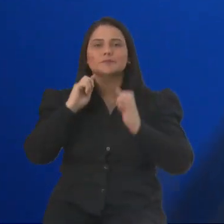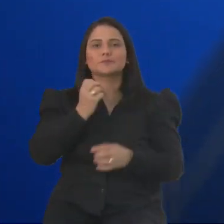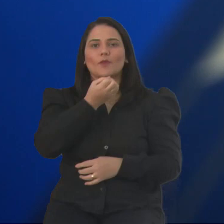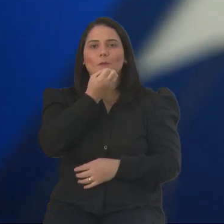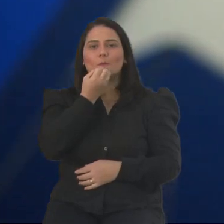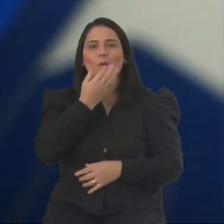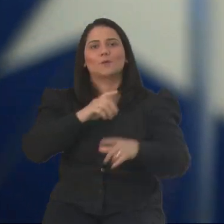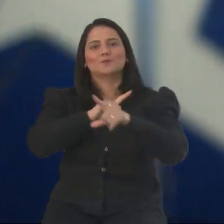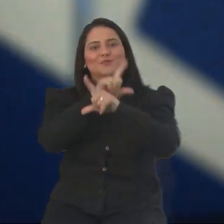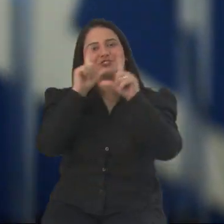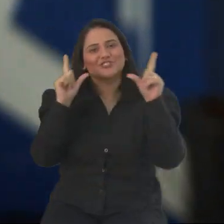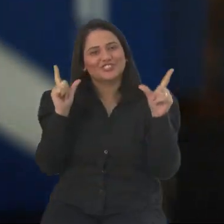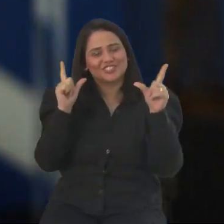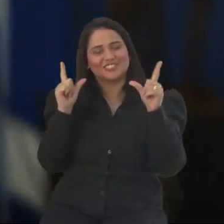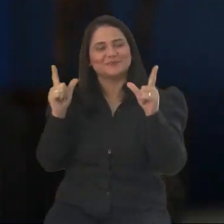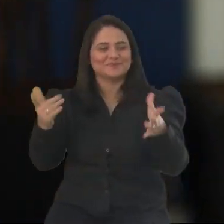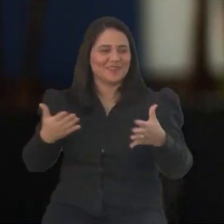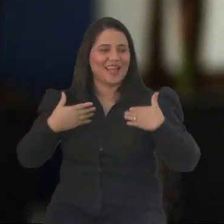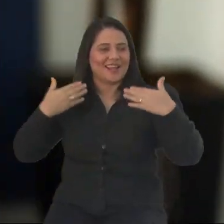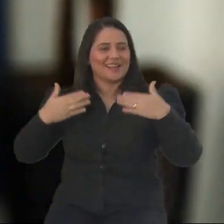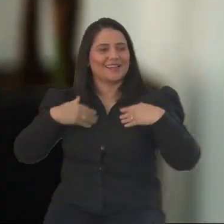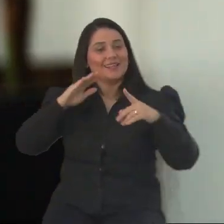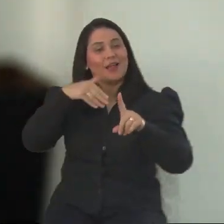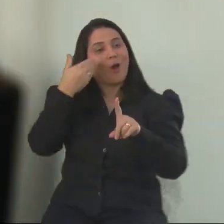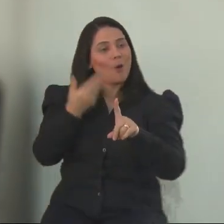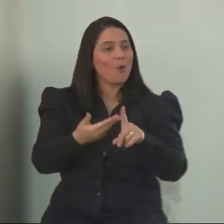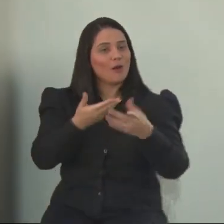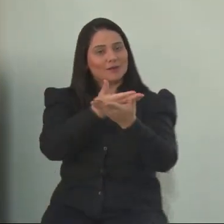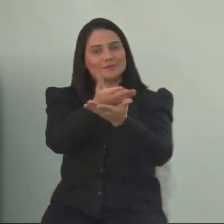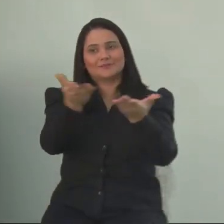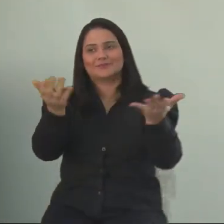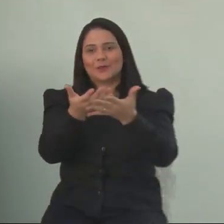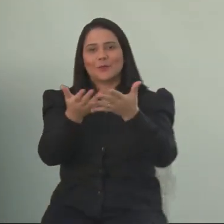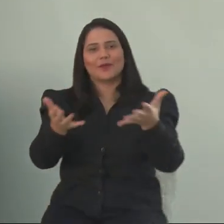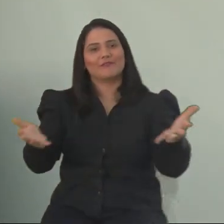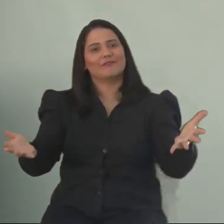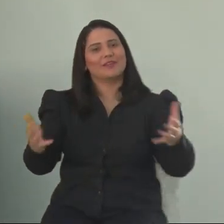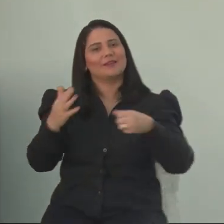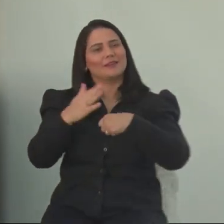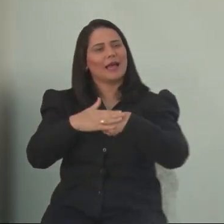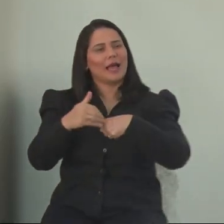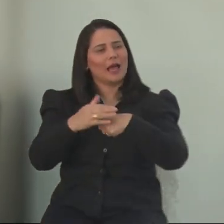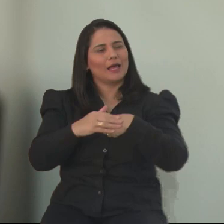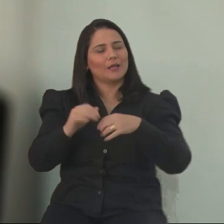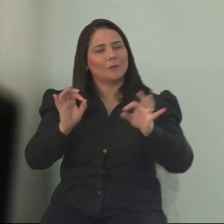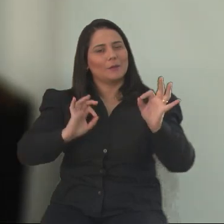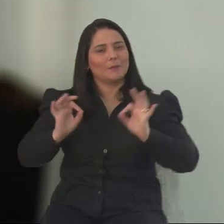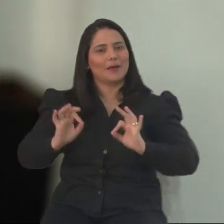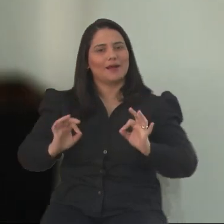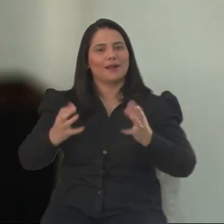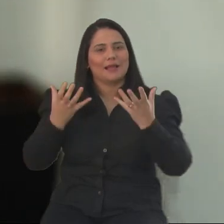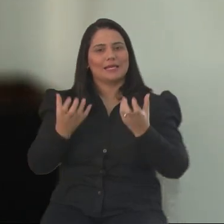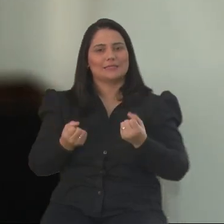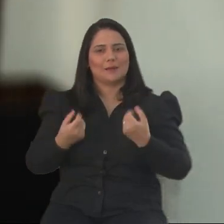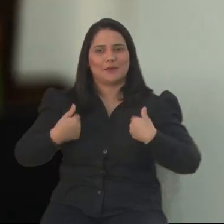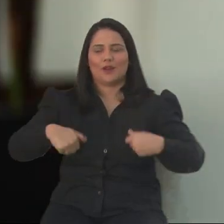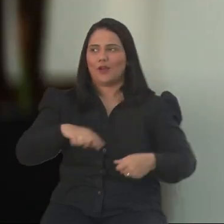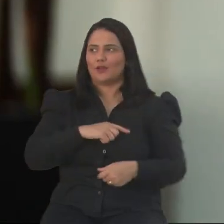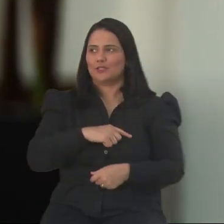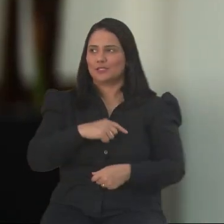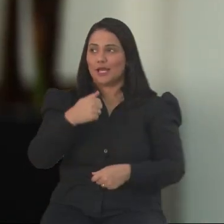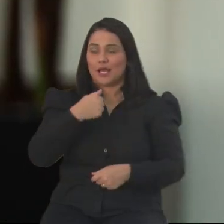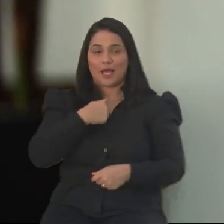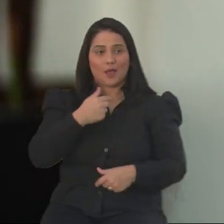tanto carinho para receber todos nós, todas nós. Mesmo trabalhando há mais de 17 anos